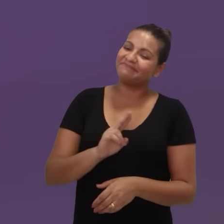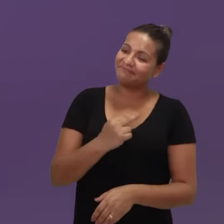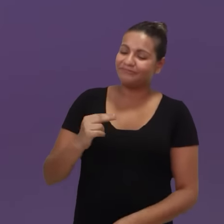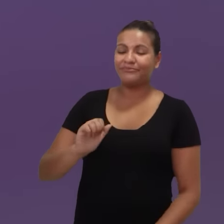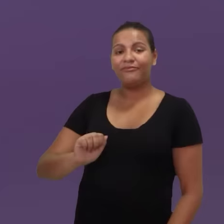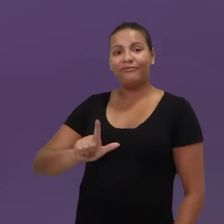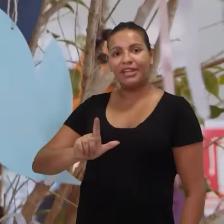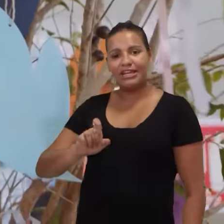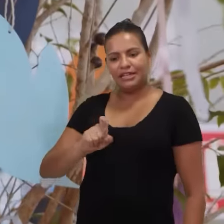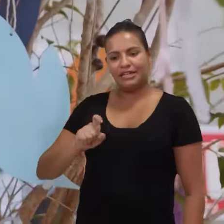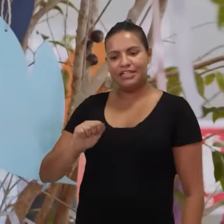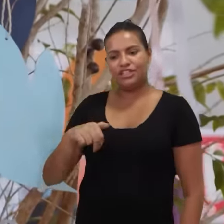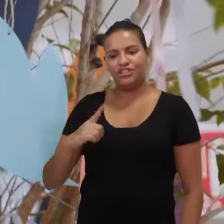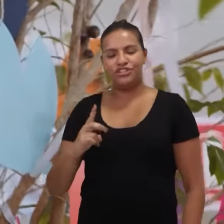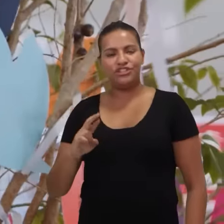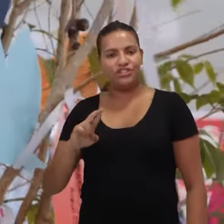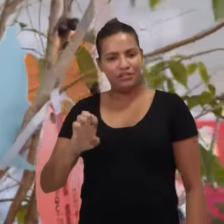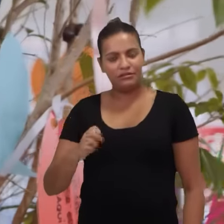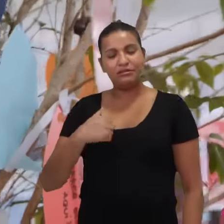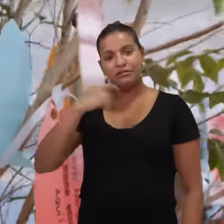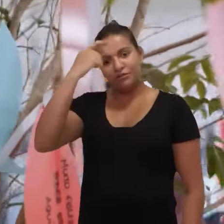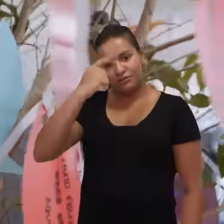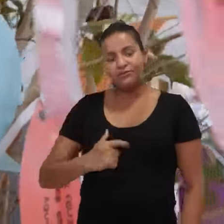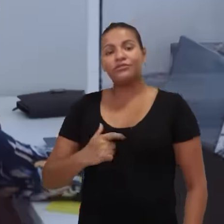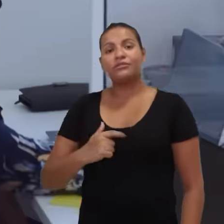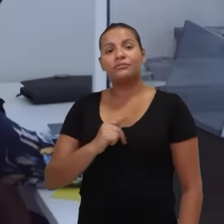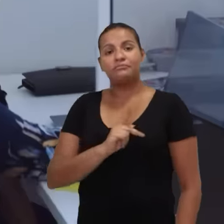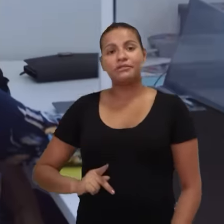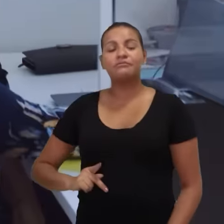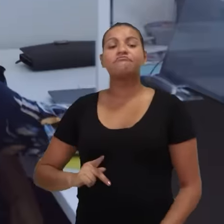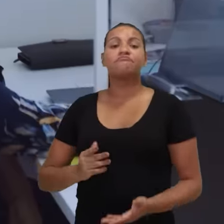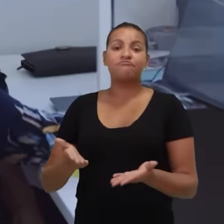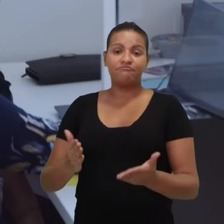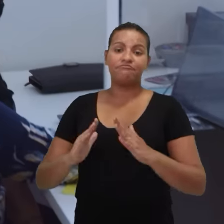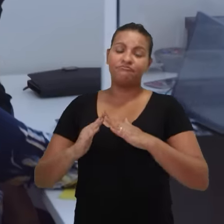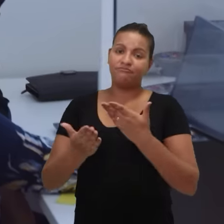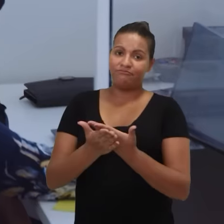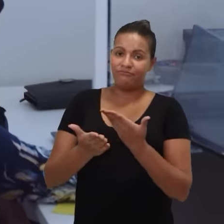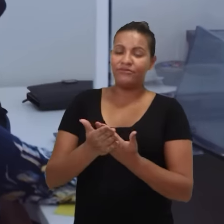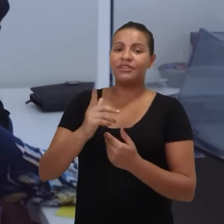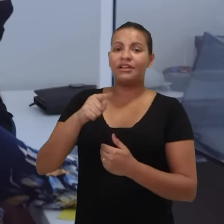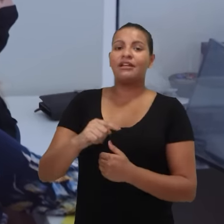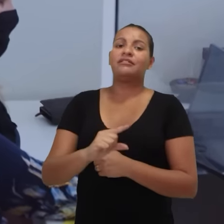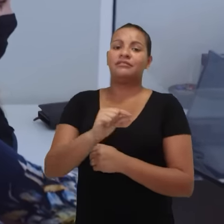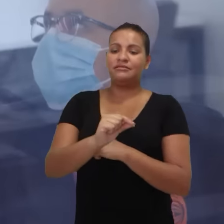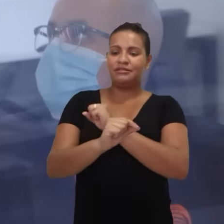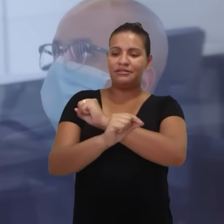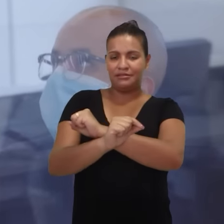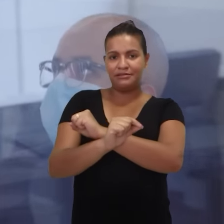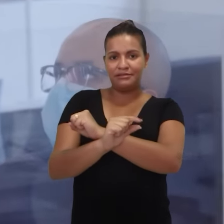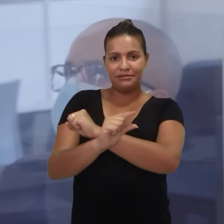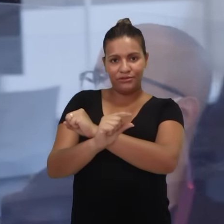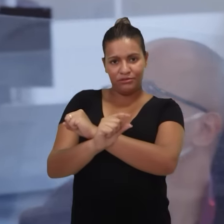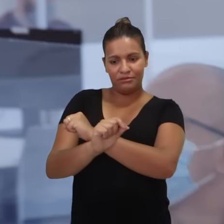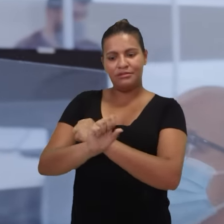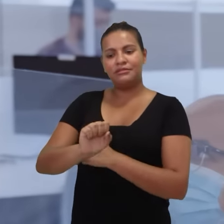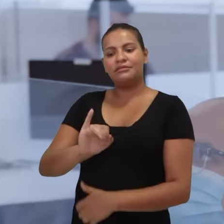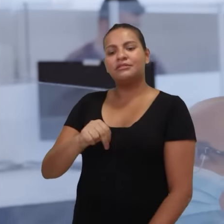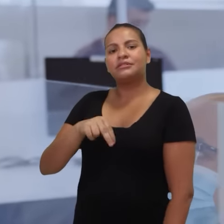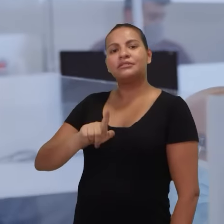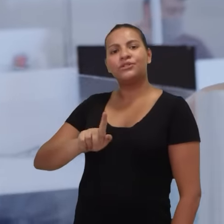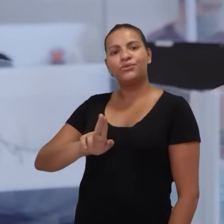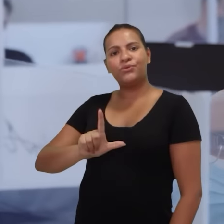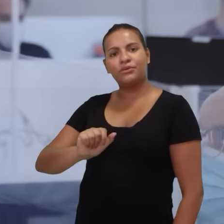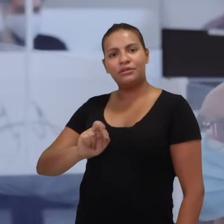do Instituto Singularidades, uma instituição que forma professores para o ensino básico. Eu fui chefe de gabinete da Secretaria da